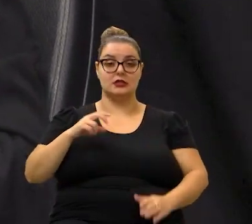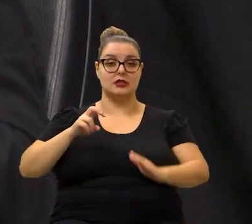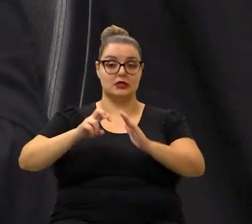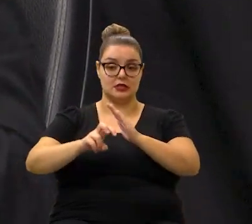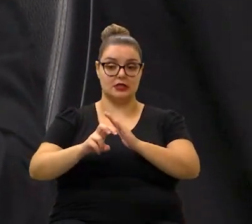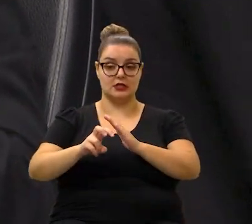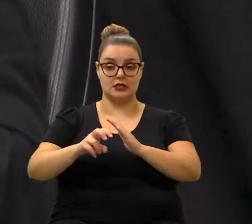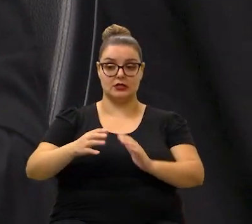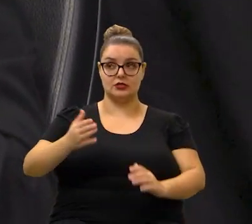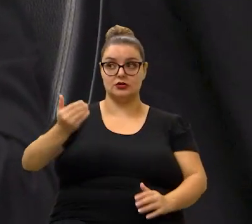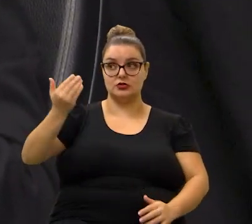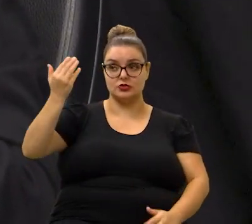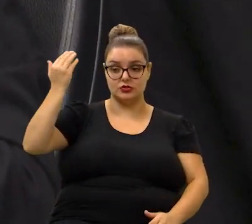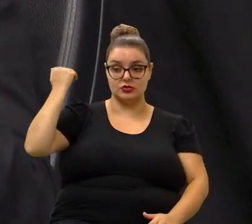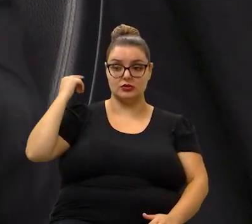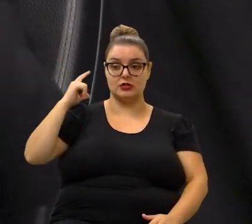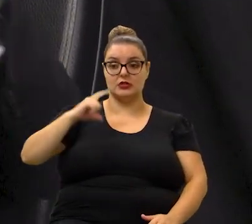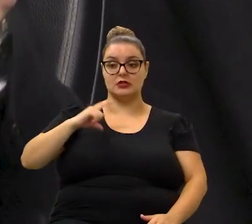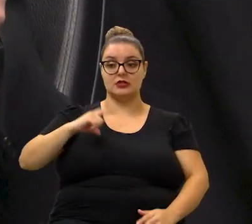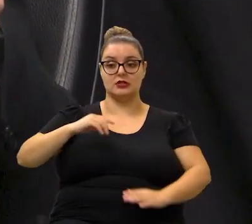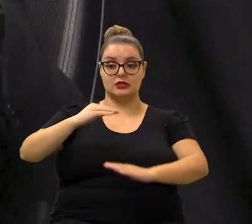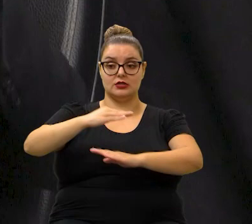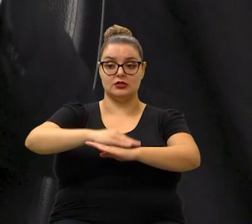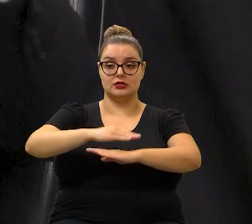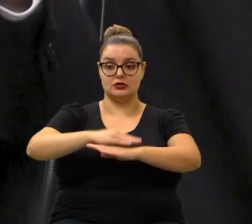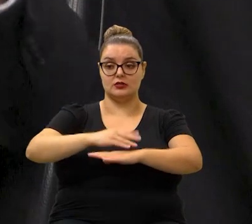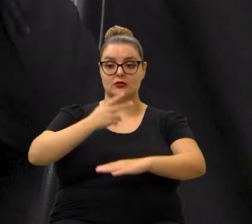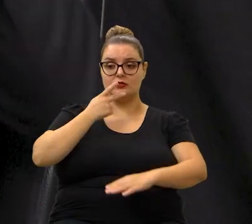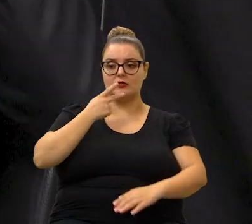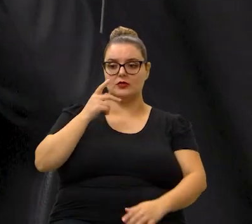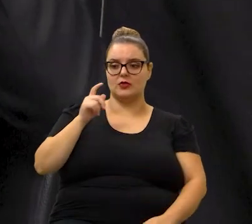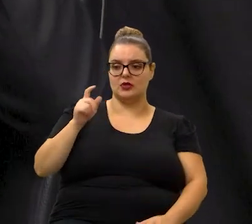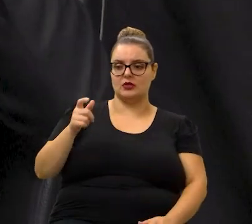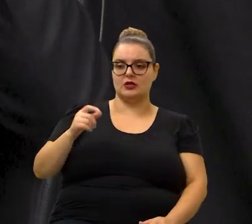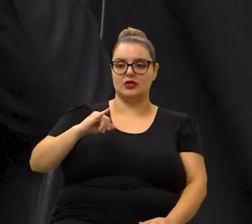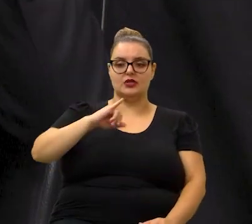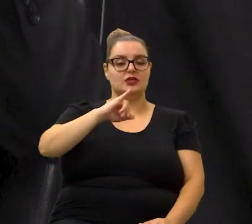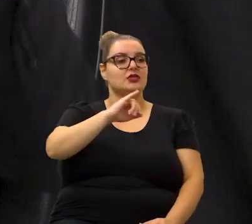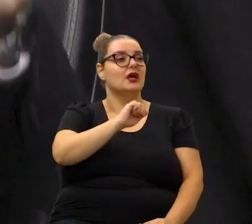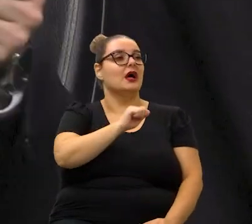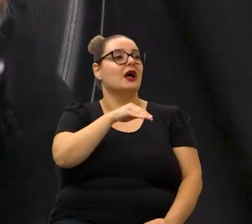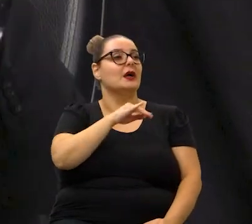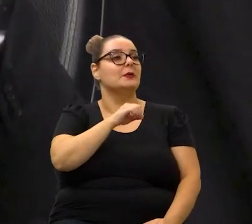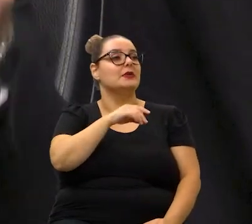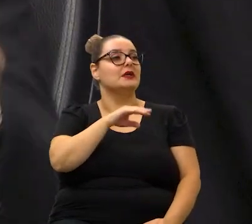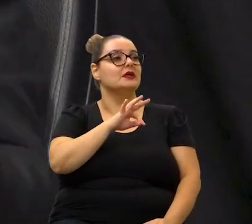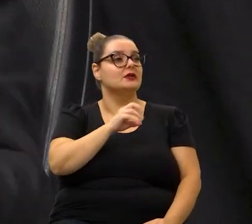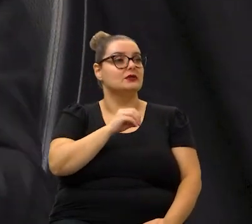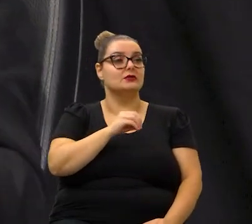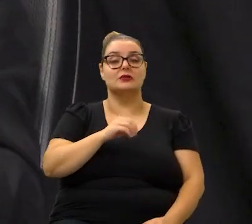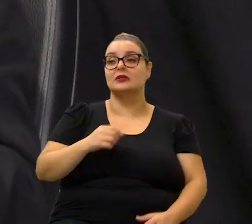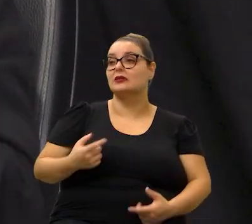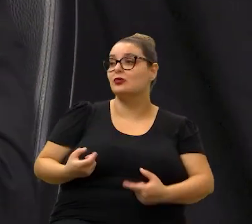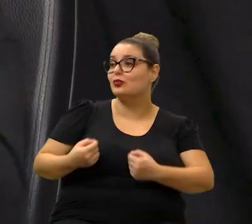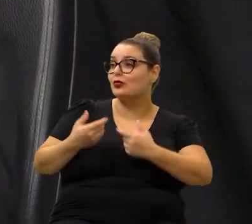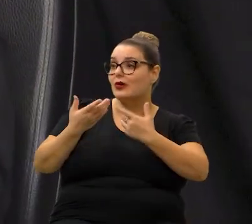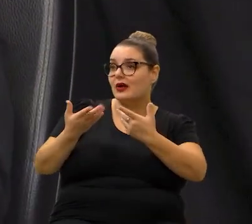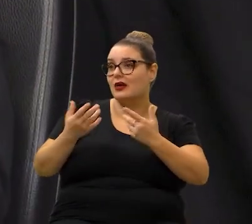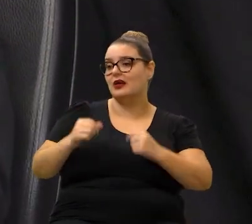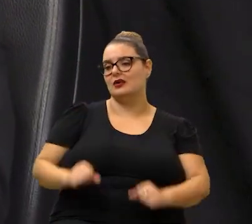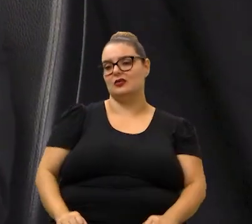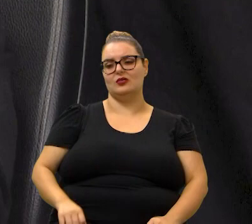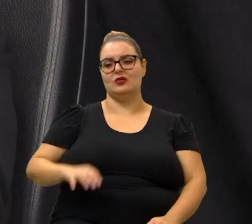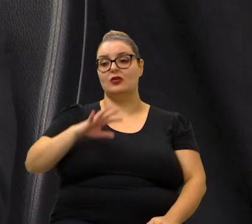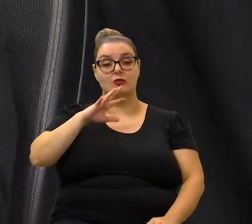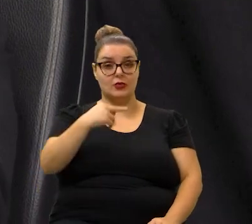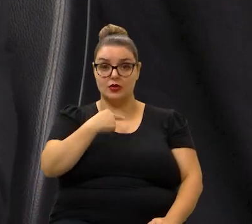creches ainda que tem aquelas telhas que o pessoal fala que que de amianto de amianto cancerígenas quer dizer